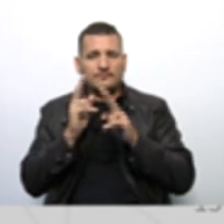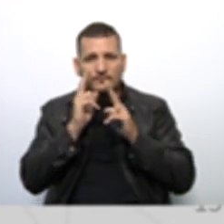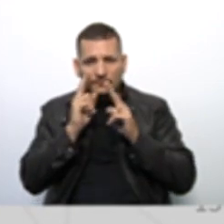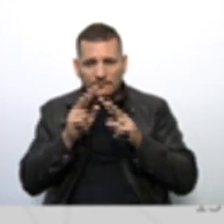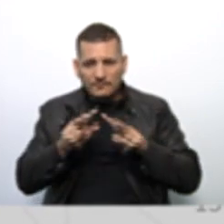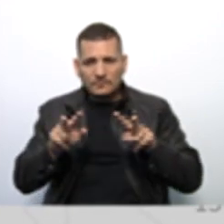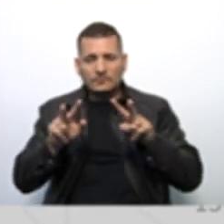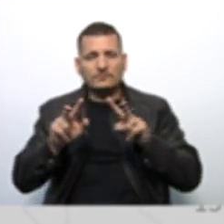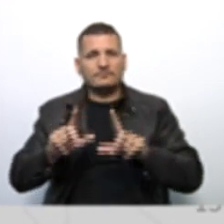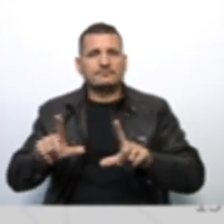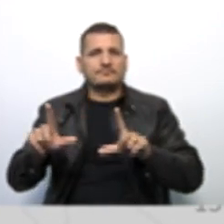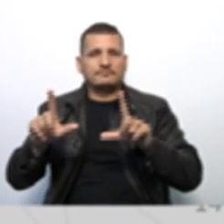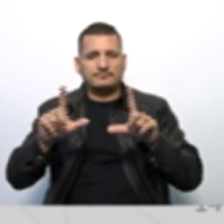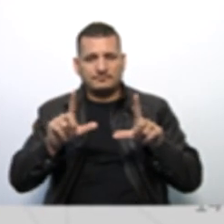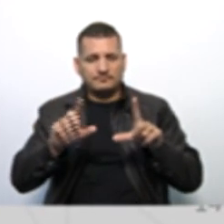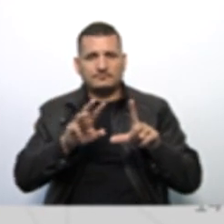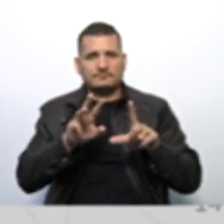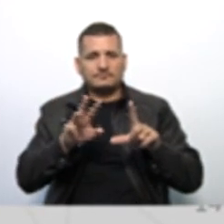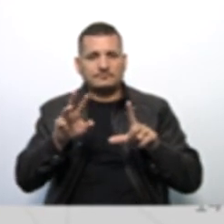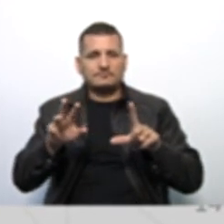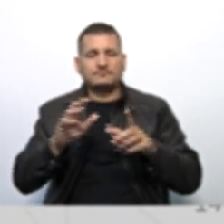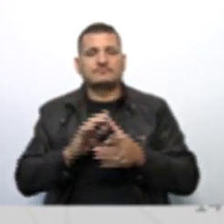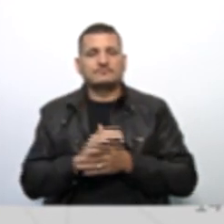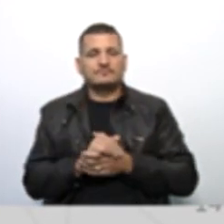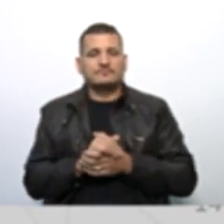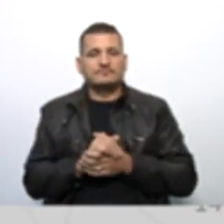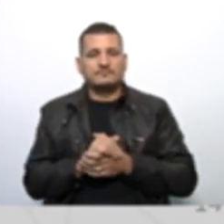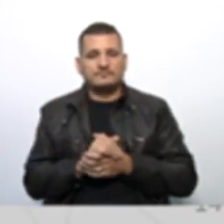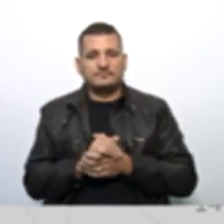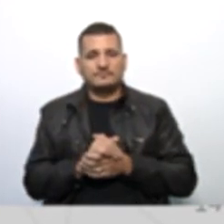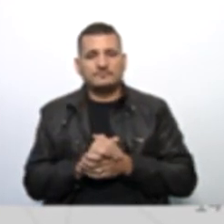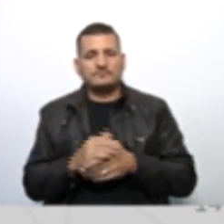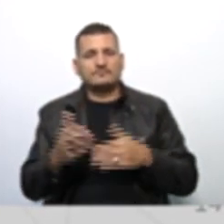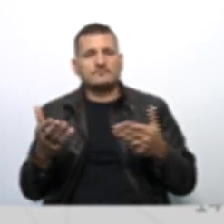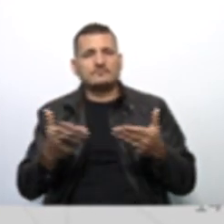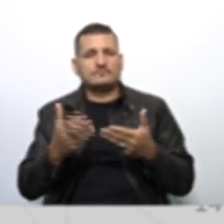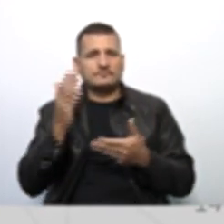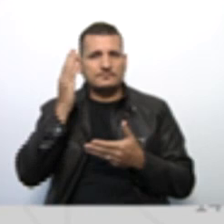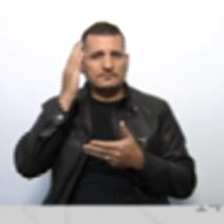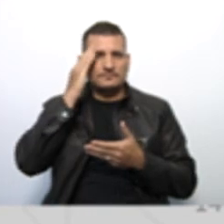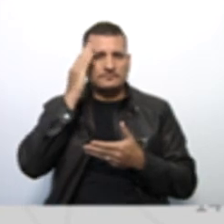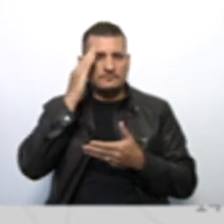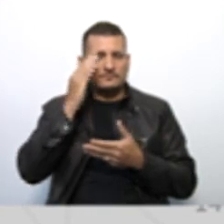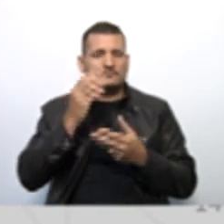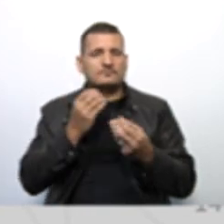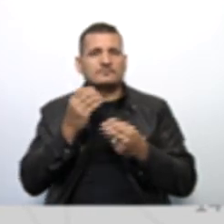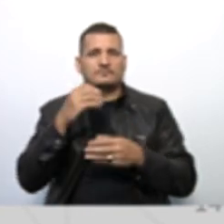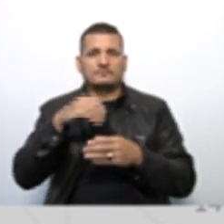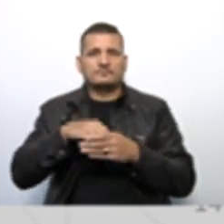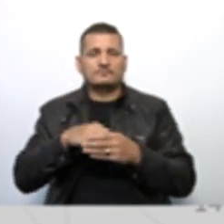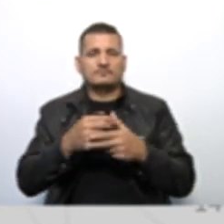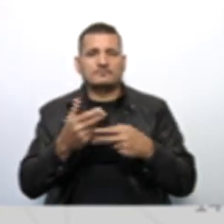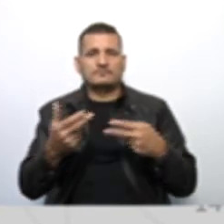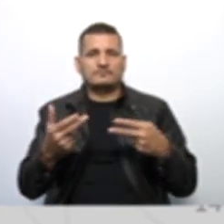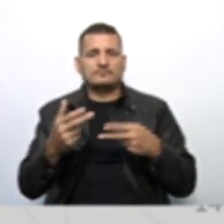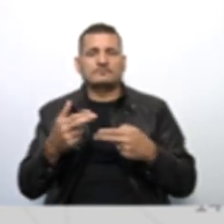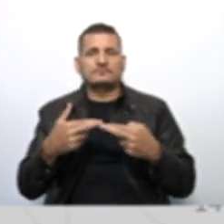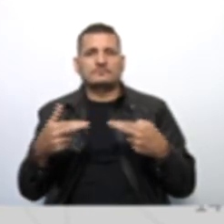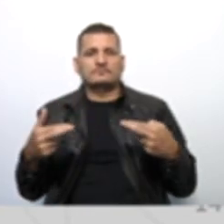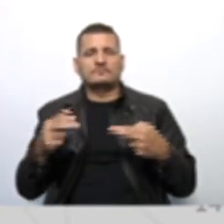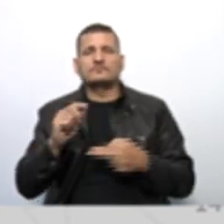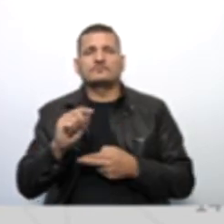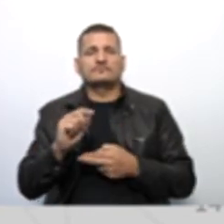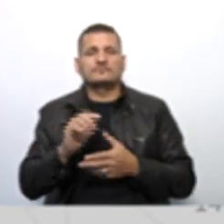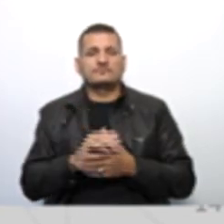visualizar essas páginas, pessoal. Agora vamos falar um pouquinho sobre os componentes de rede. O que são os componentes de